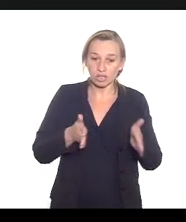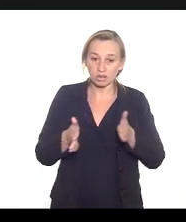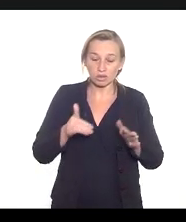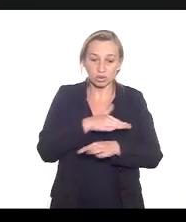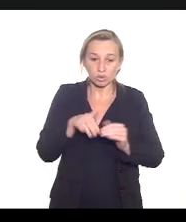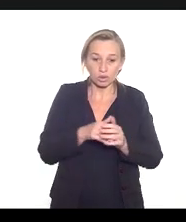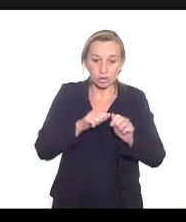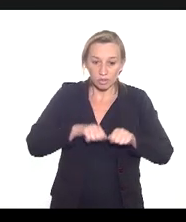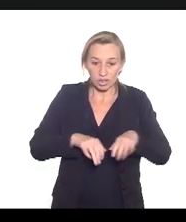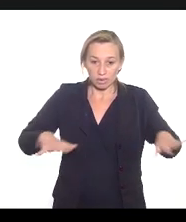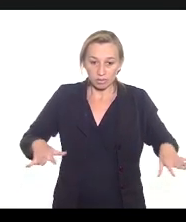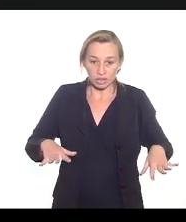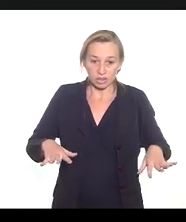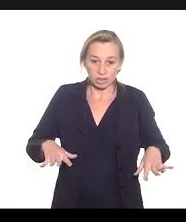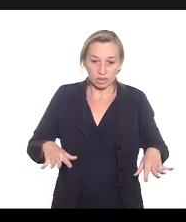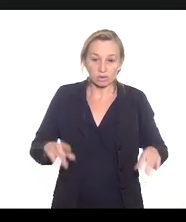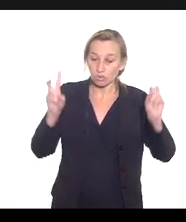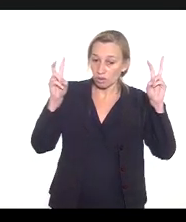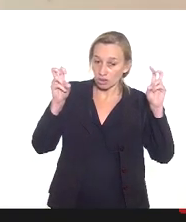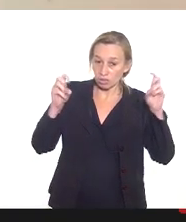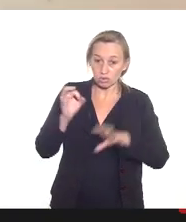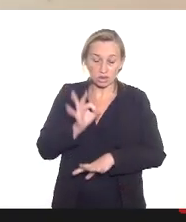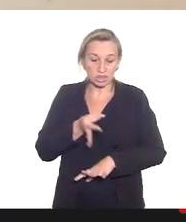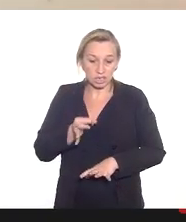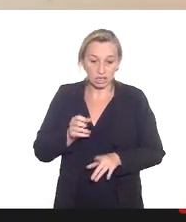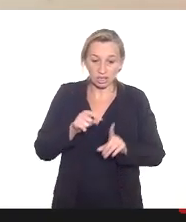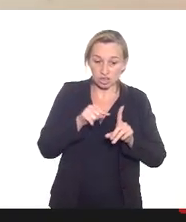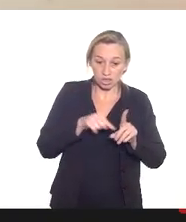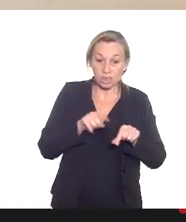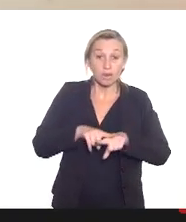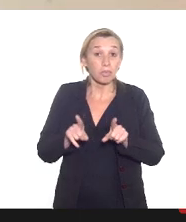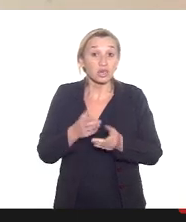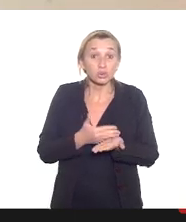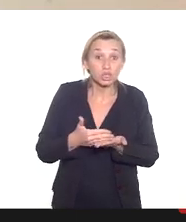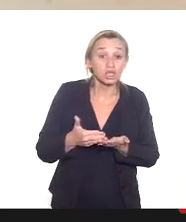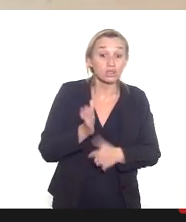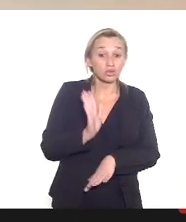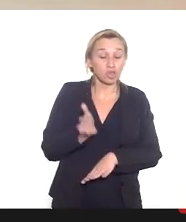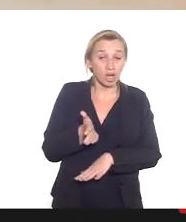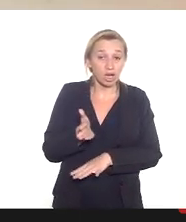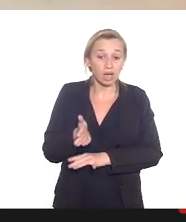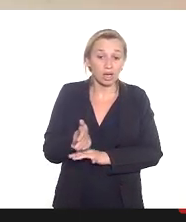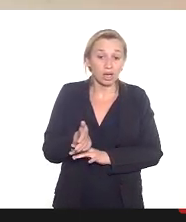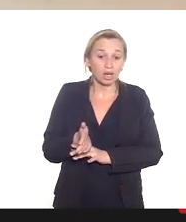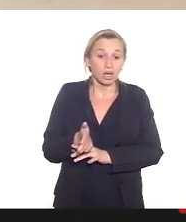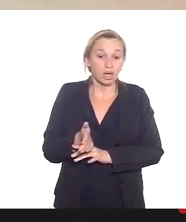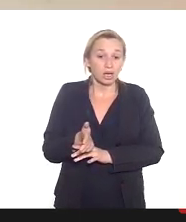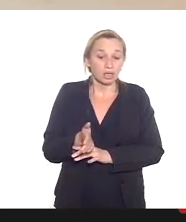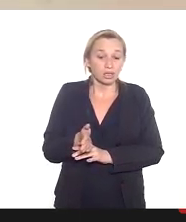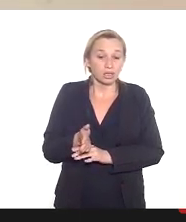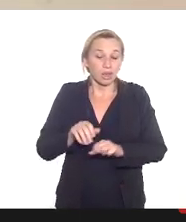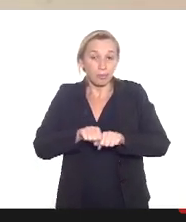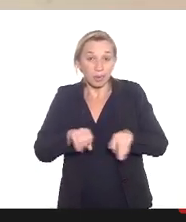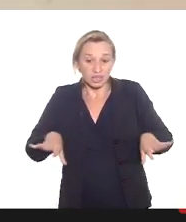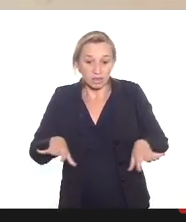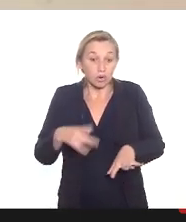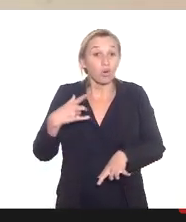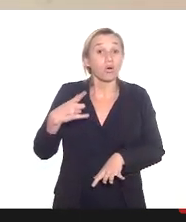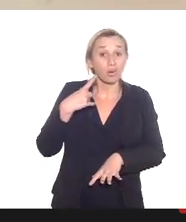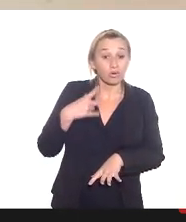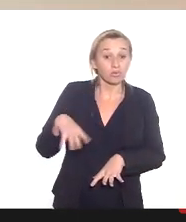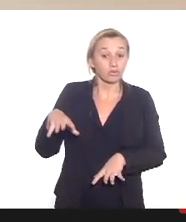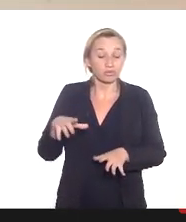toda não só no caso específico da gestante mas no início da pandemia nós